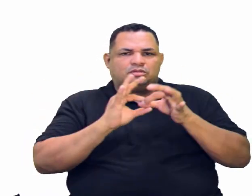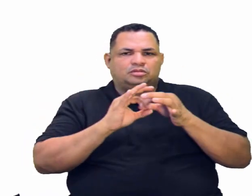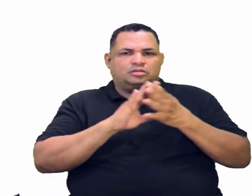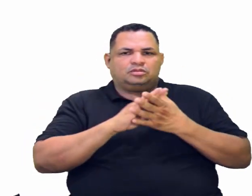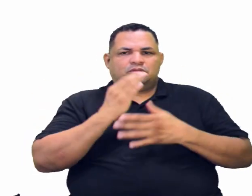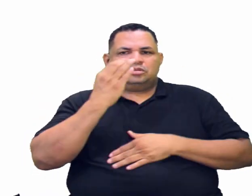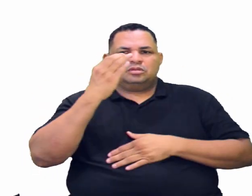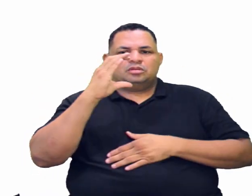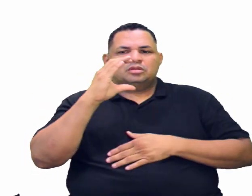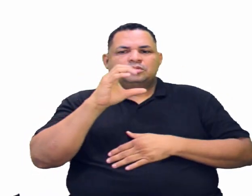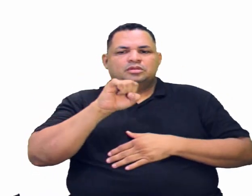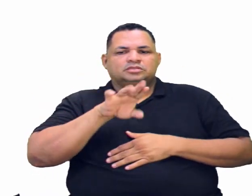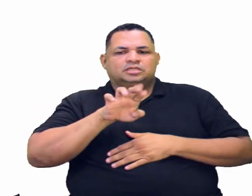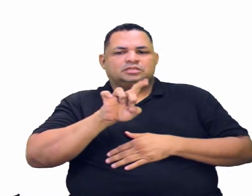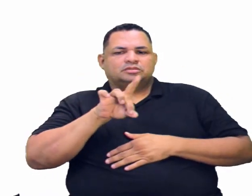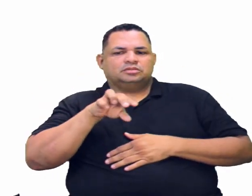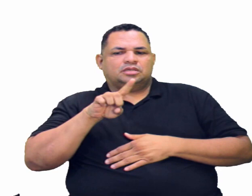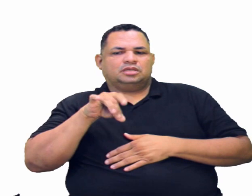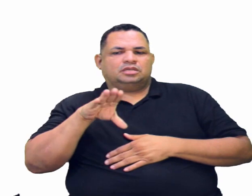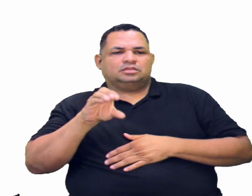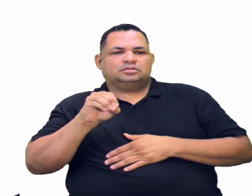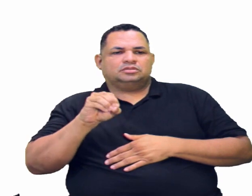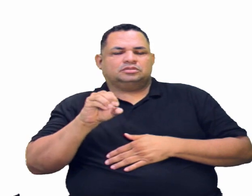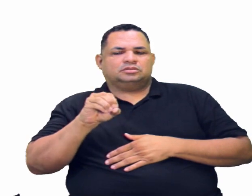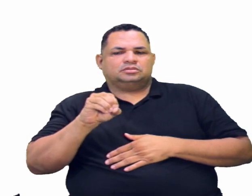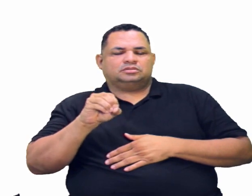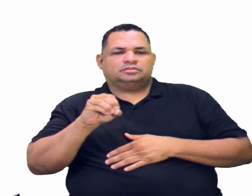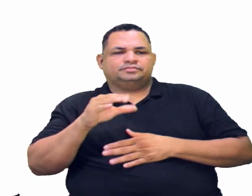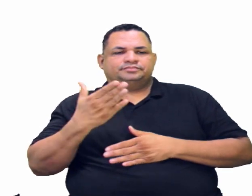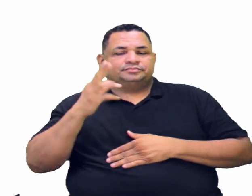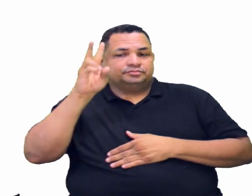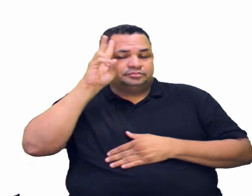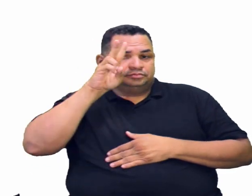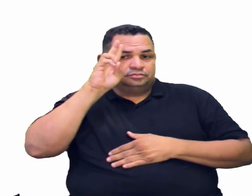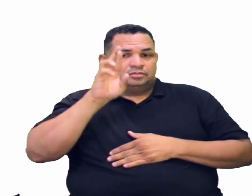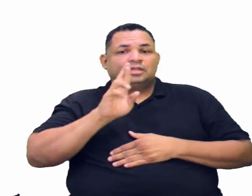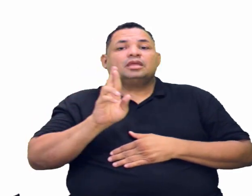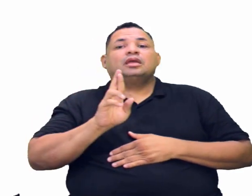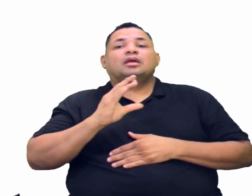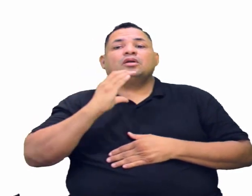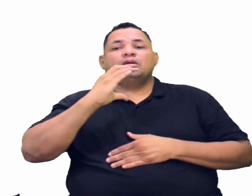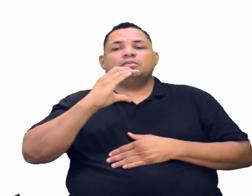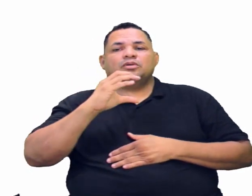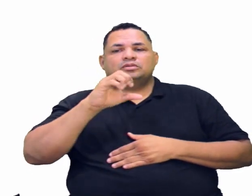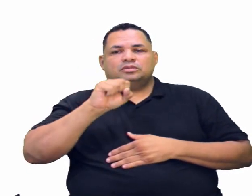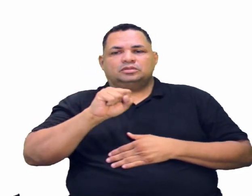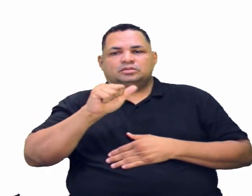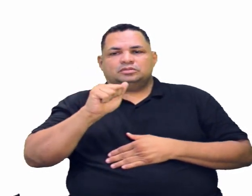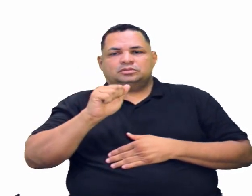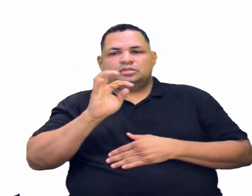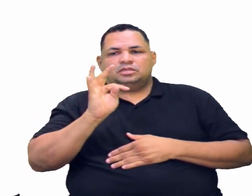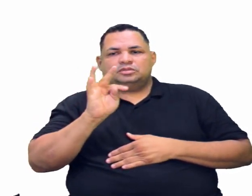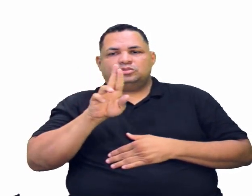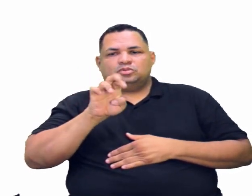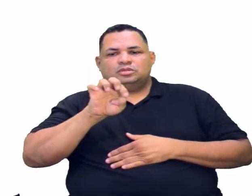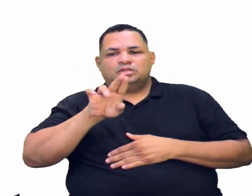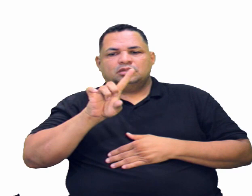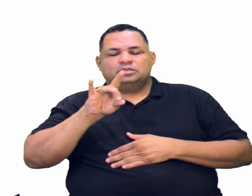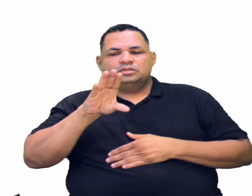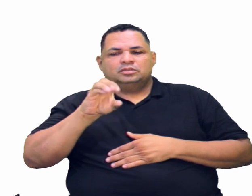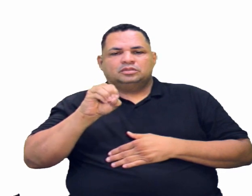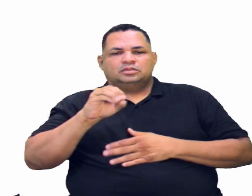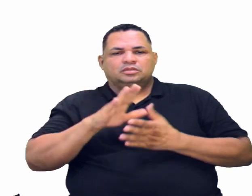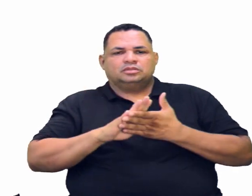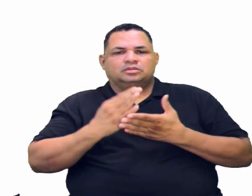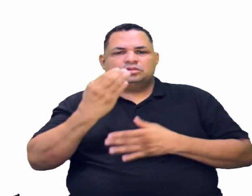um carbono saturado da nossa cadeia. Lembrando, quem é o carbono saturado? É aquele carbono que